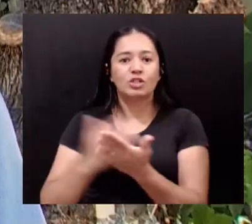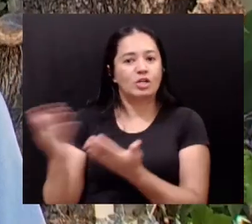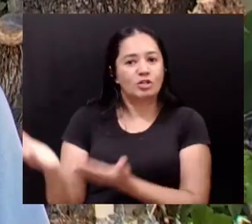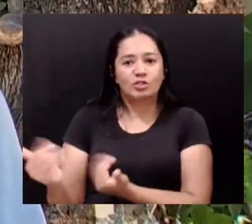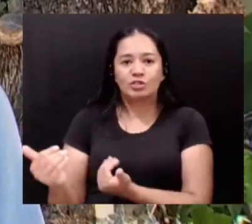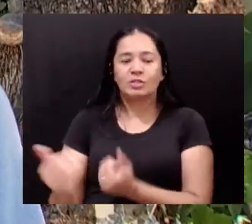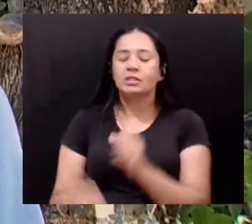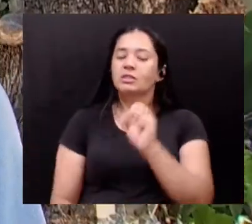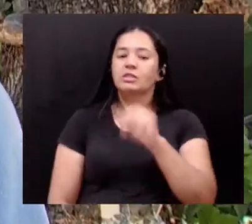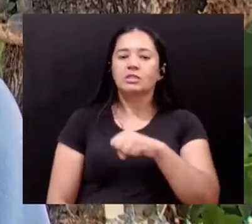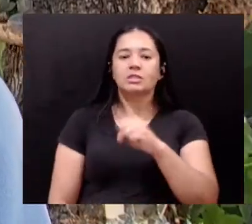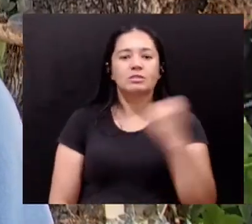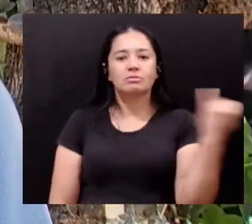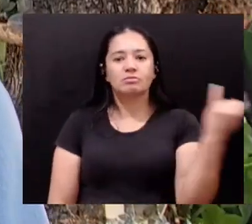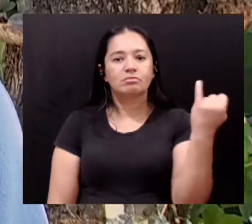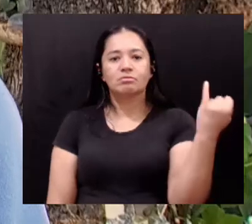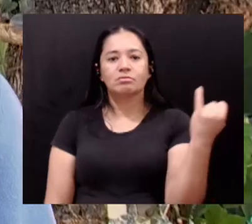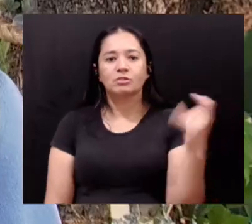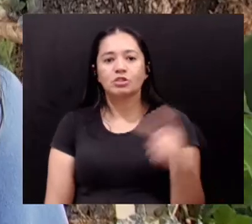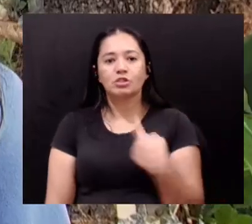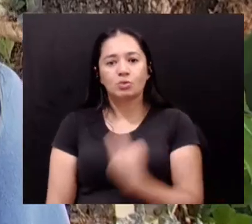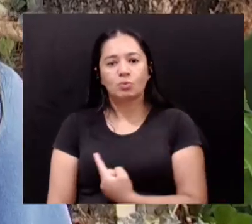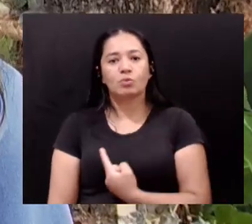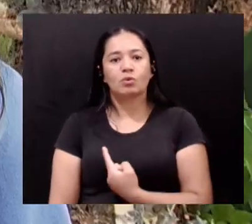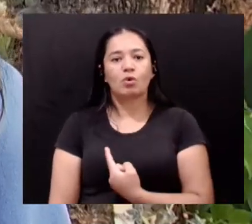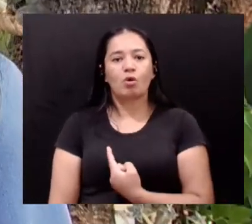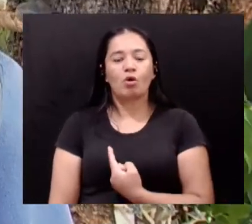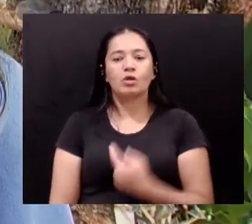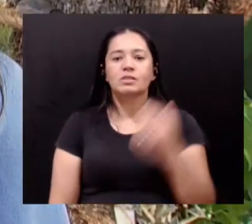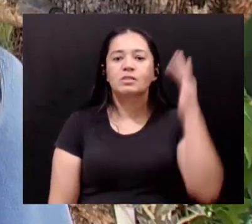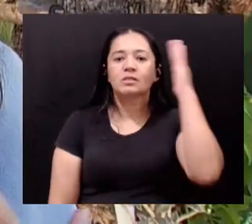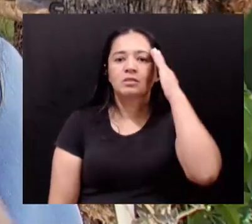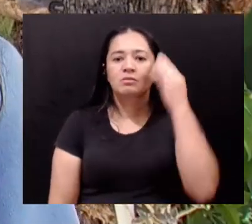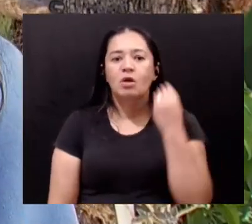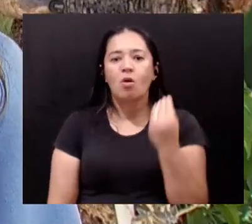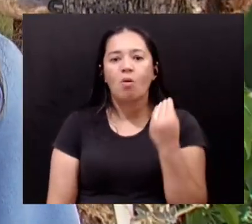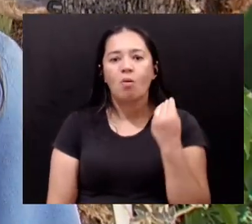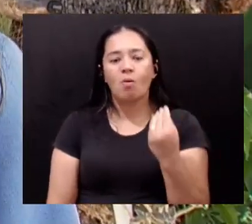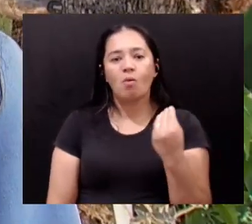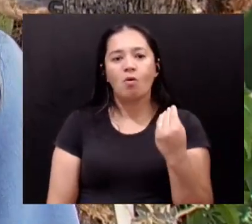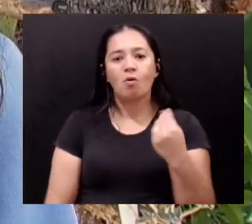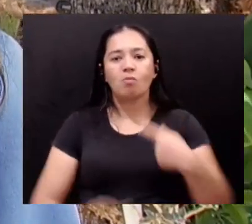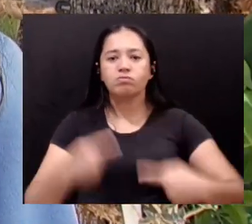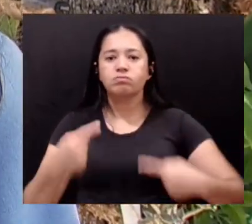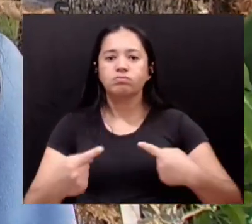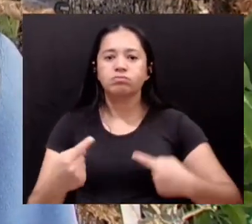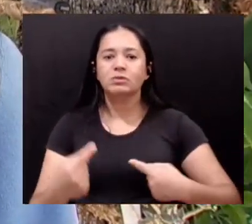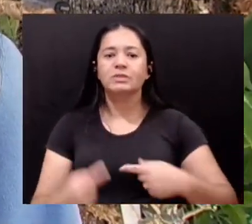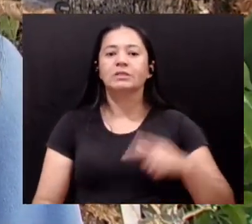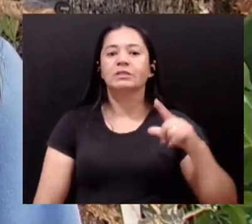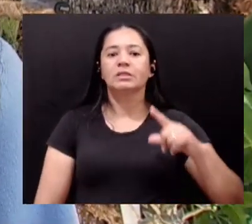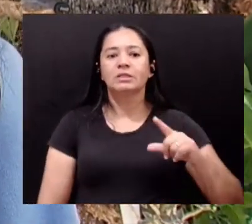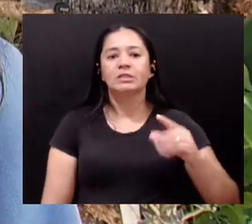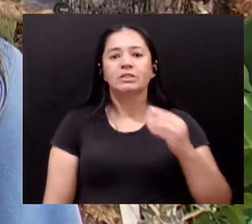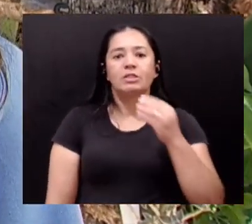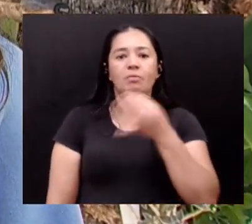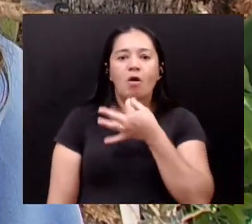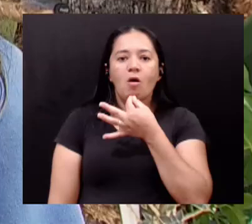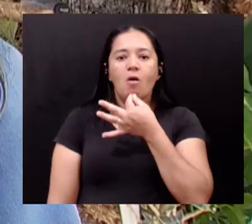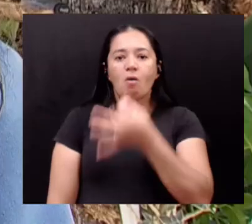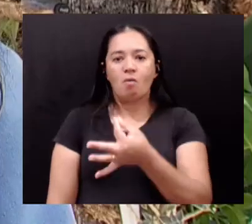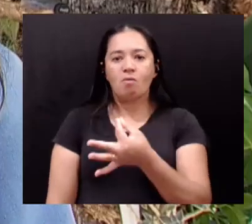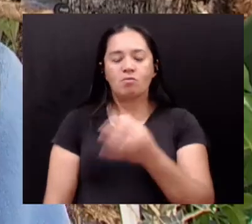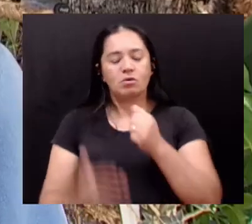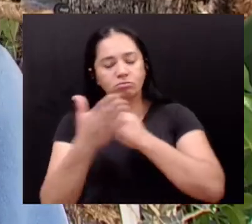importante para nós termos noções de como funciona a política e também para termos uma opinião com base no que